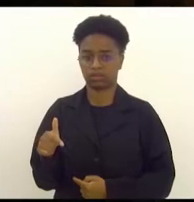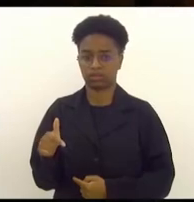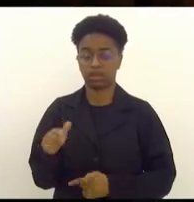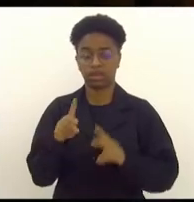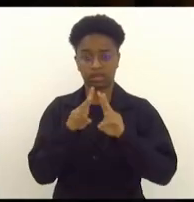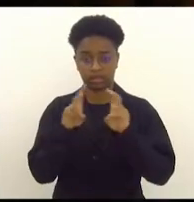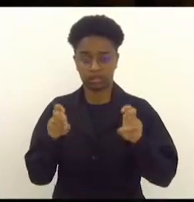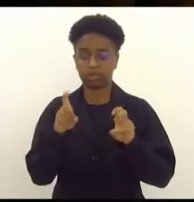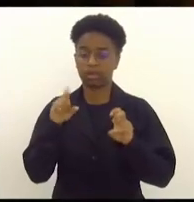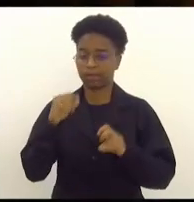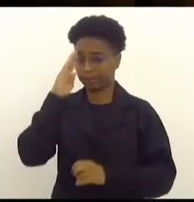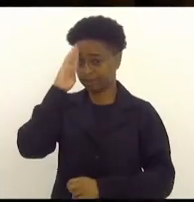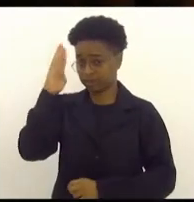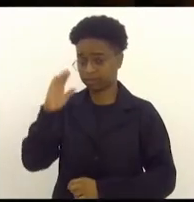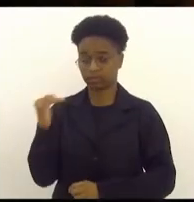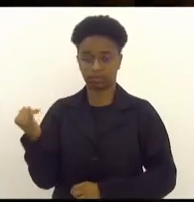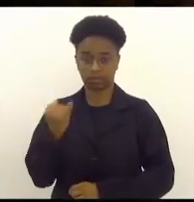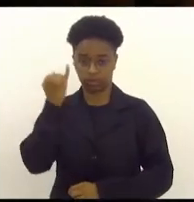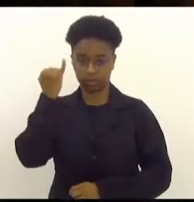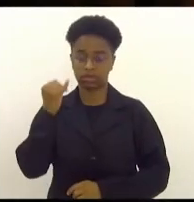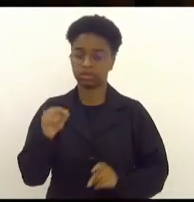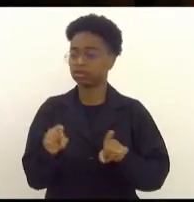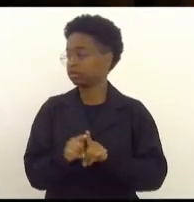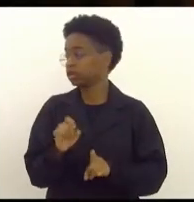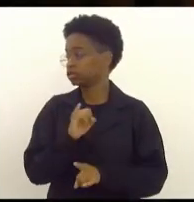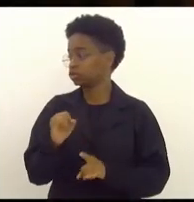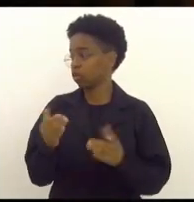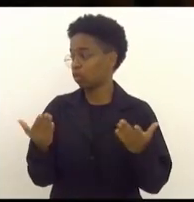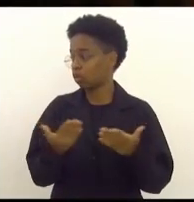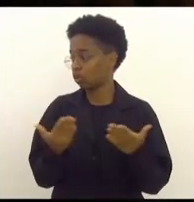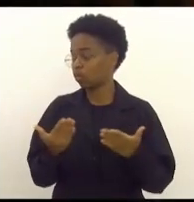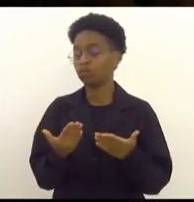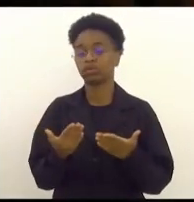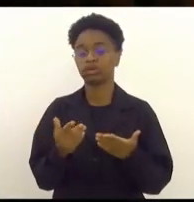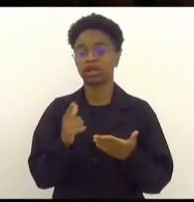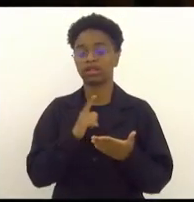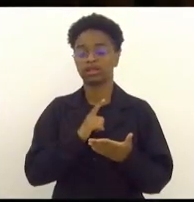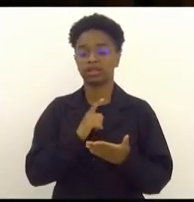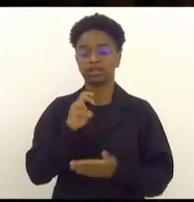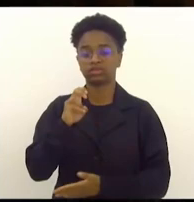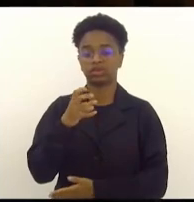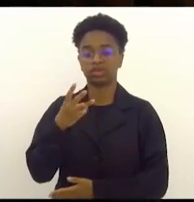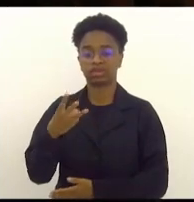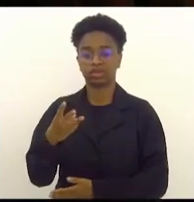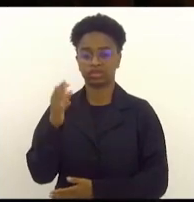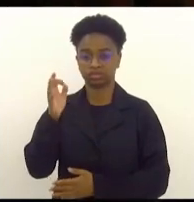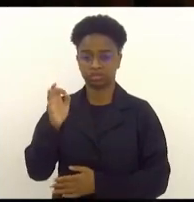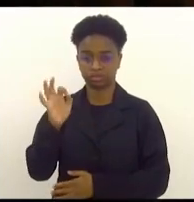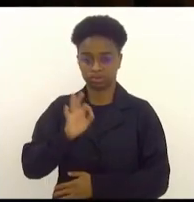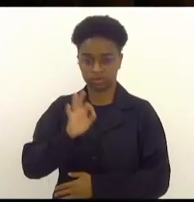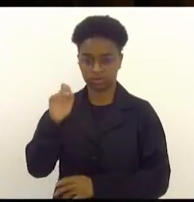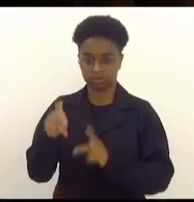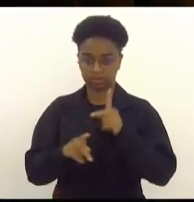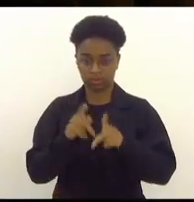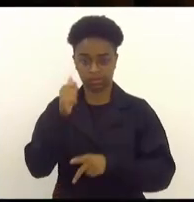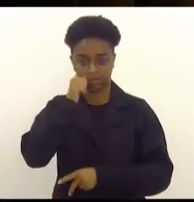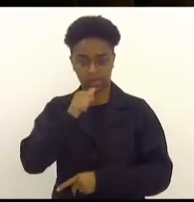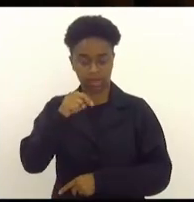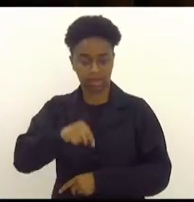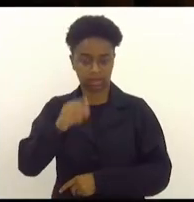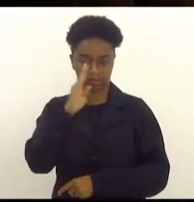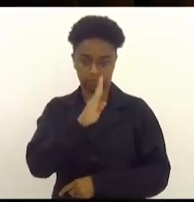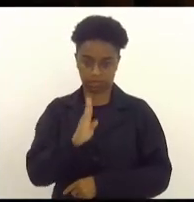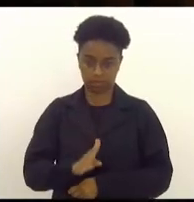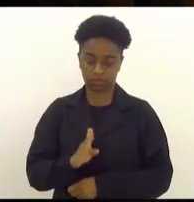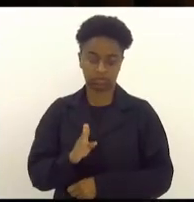esse tema é um tema central é um tema importante se hoje nós temos quase 53% da população de mulheres no nosso país